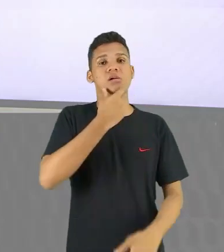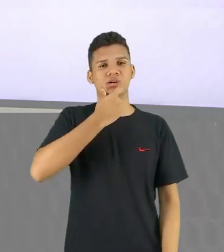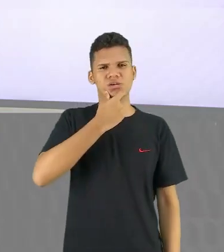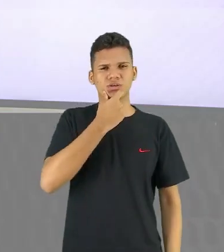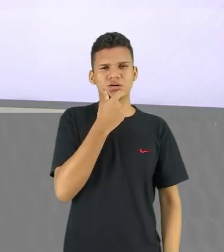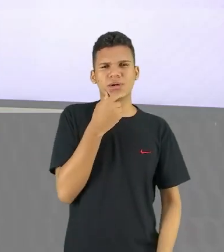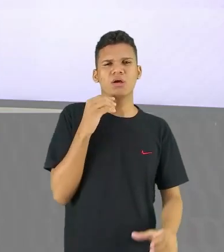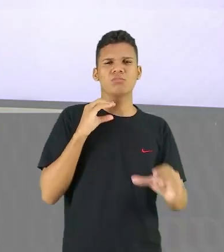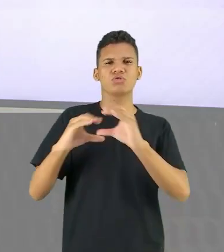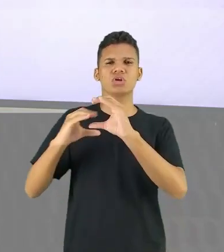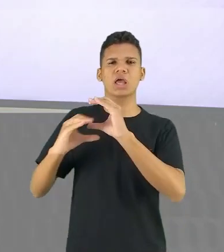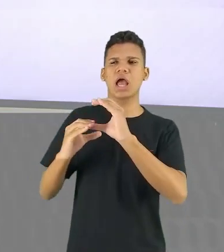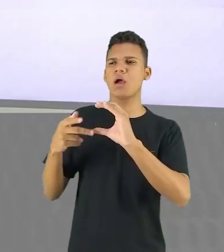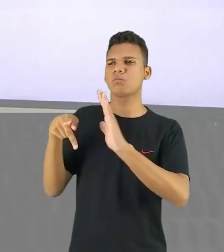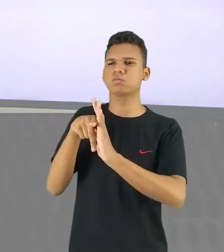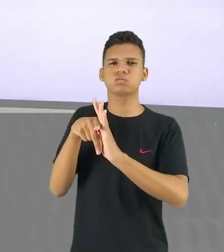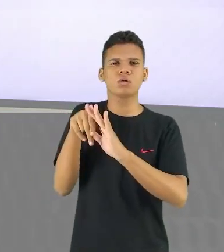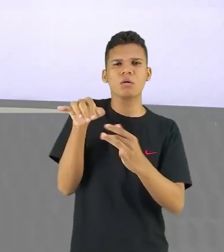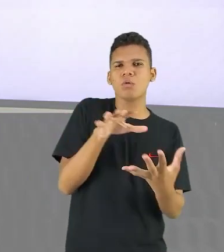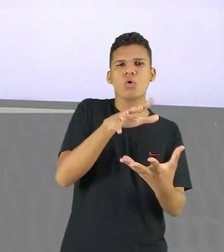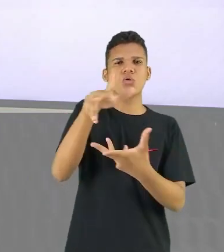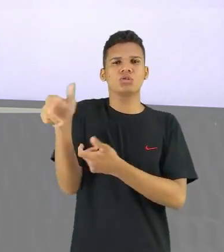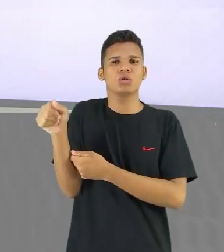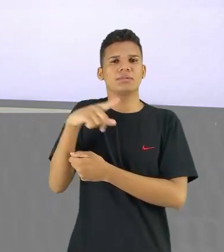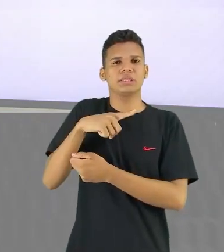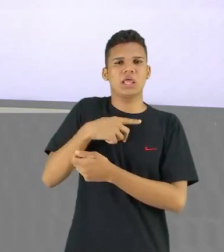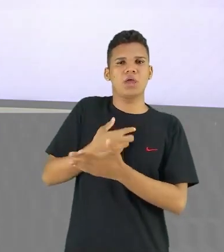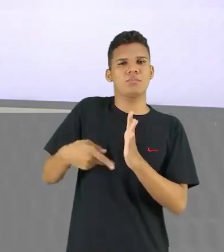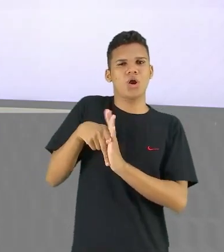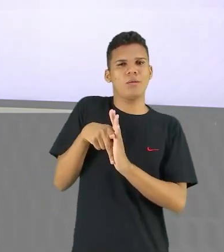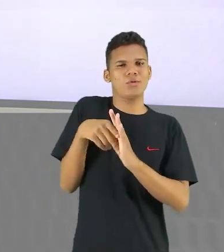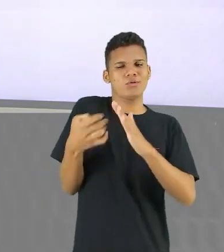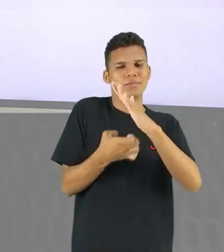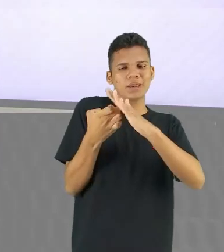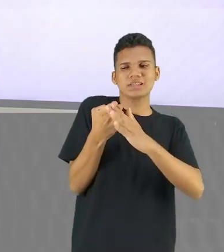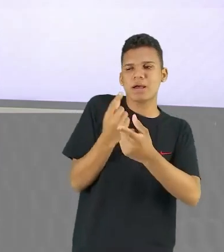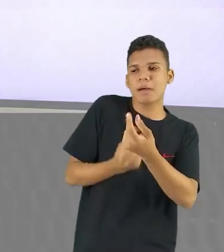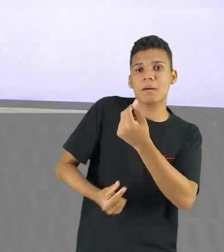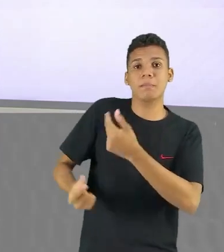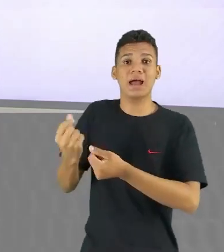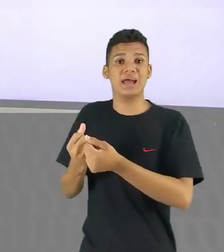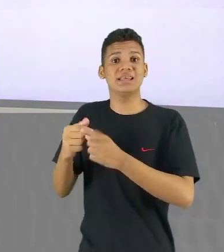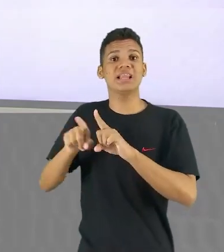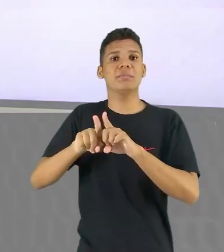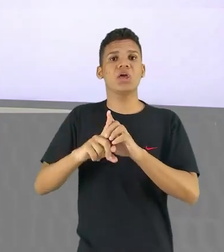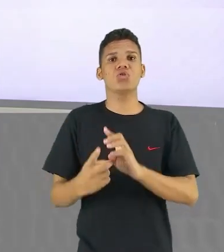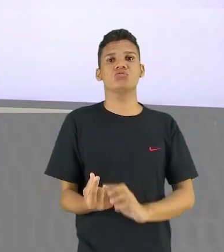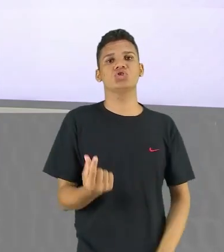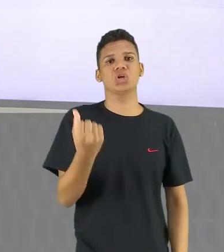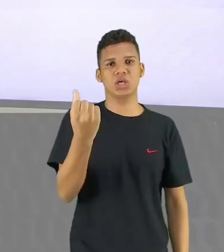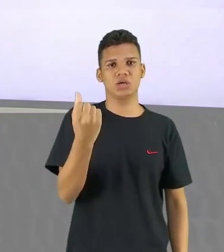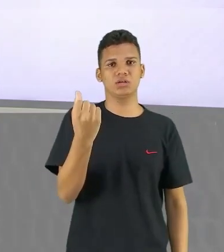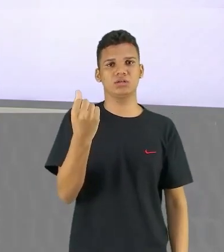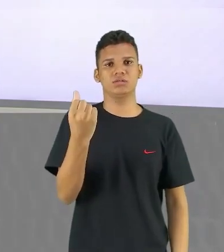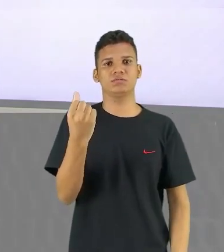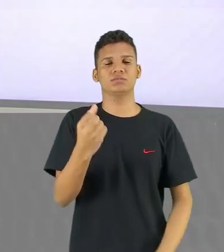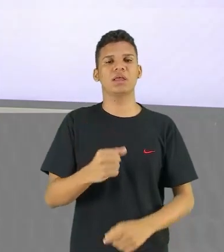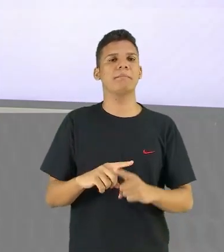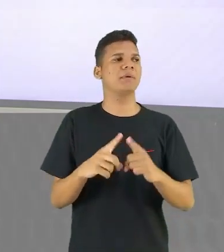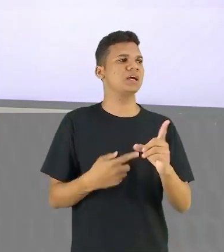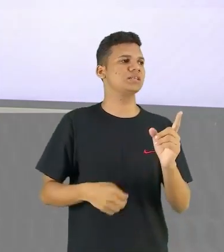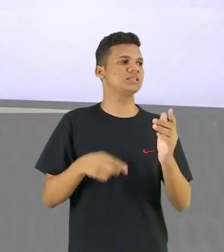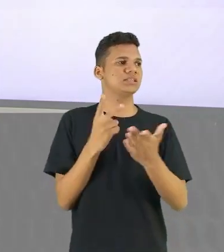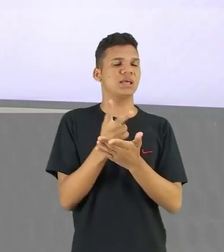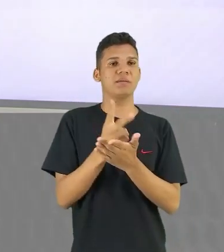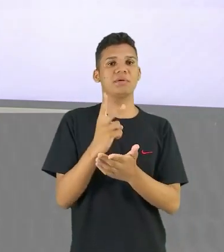comunicar globalmente, para se comunicar nos negócios, contra o real, ou versus o real, que é o que